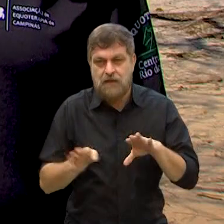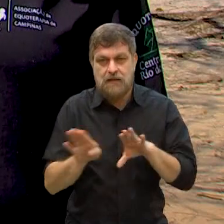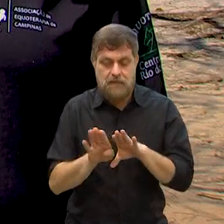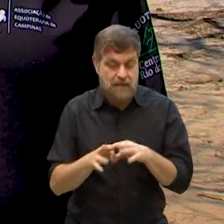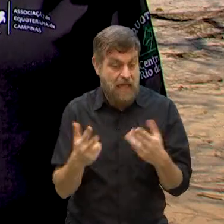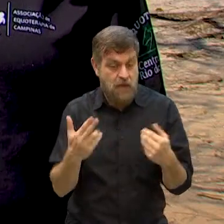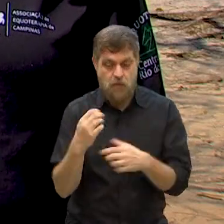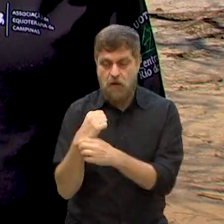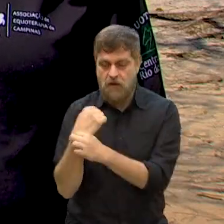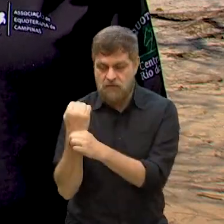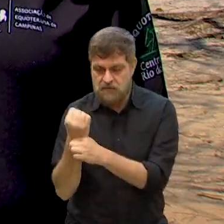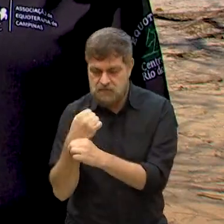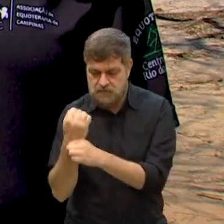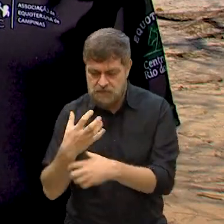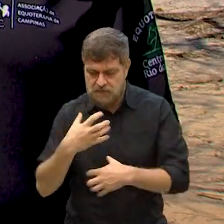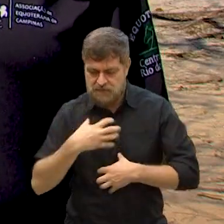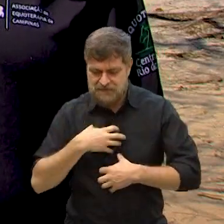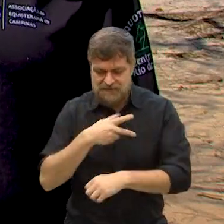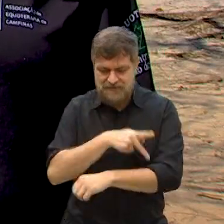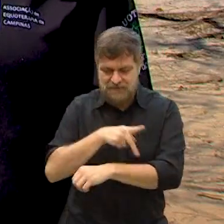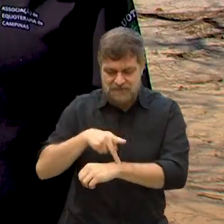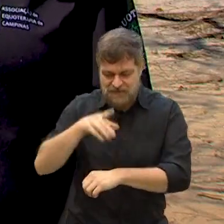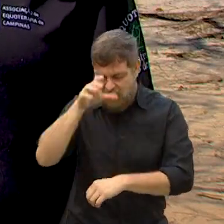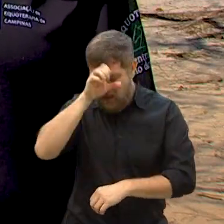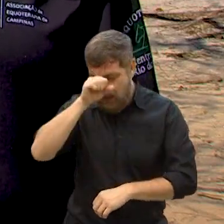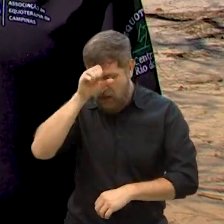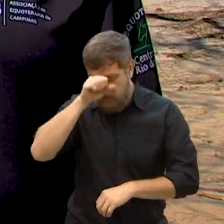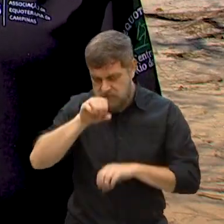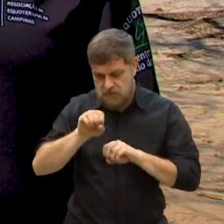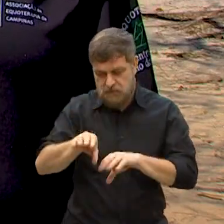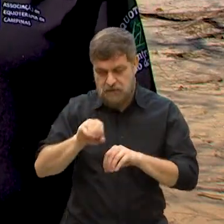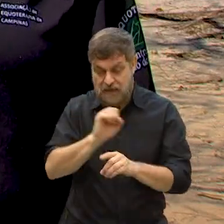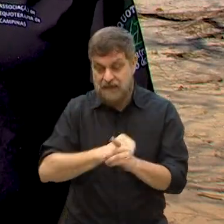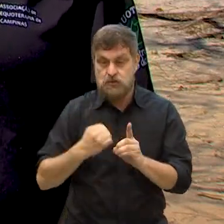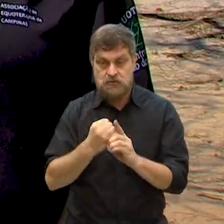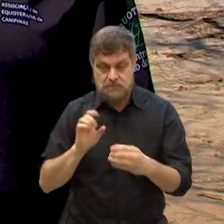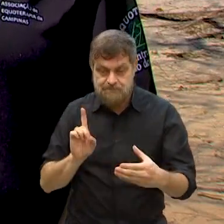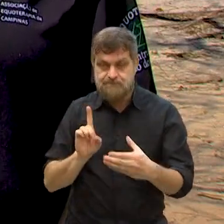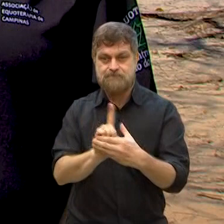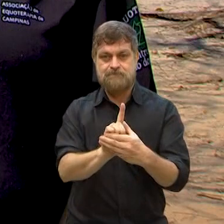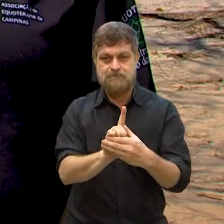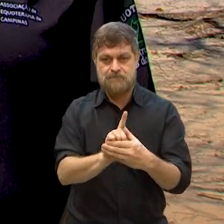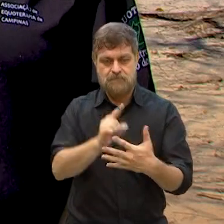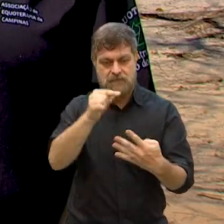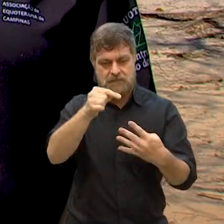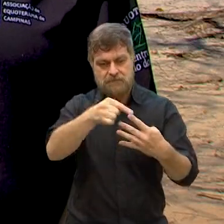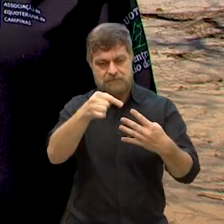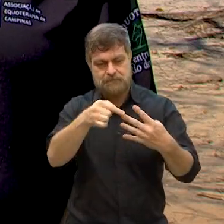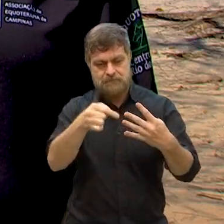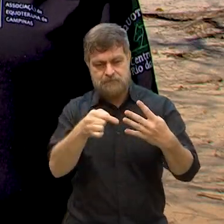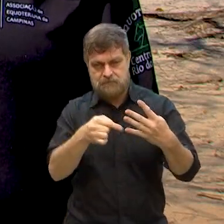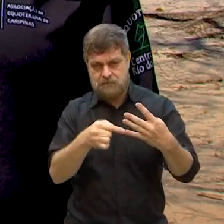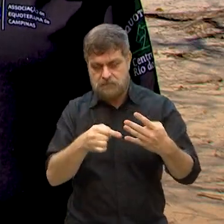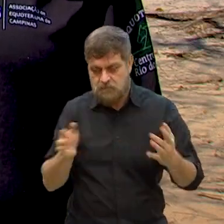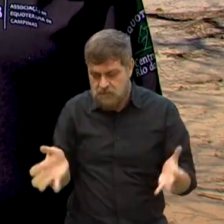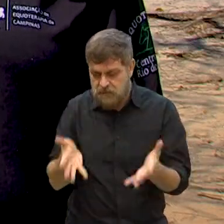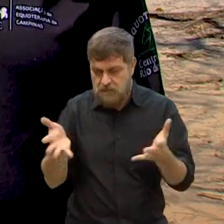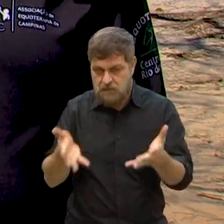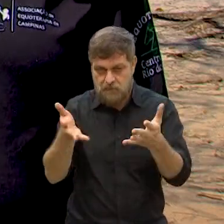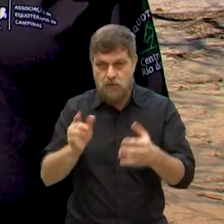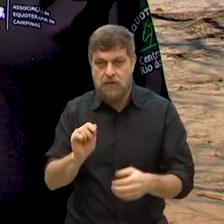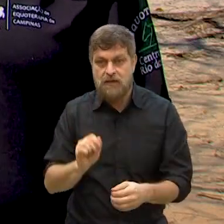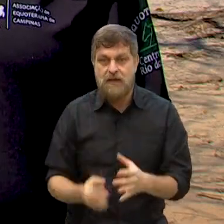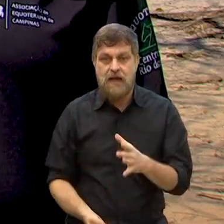parte fisioterápica, pedagógica, educacional e social. Então,